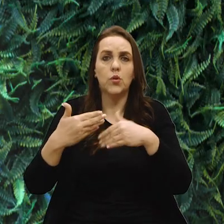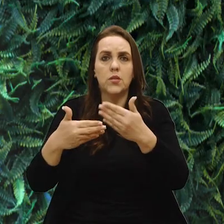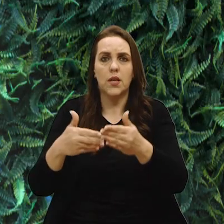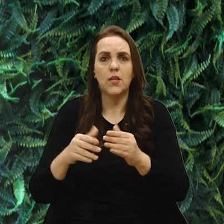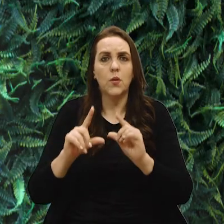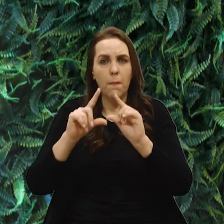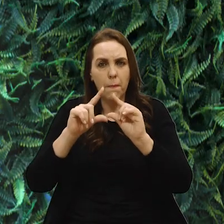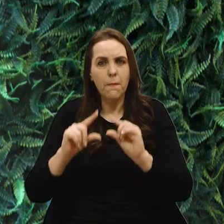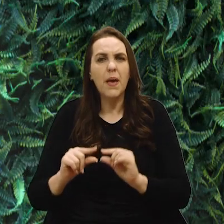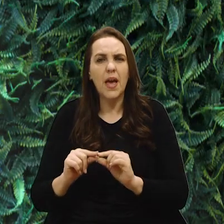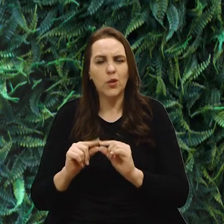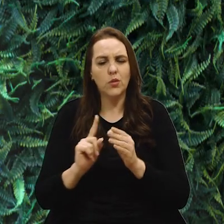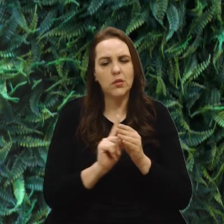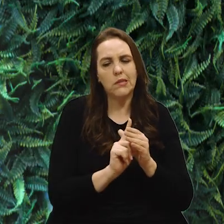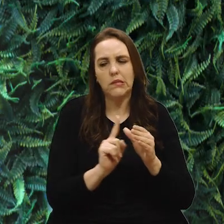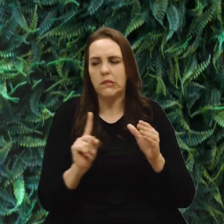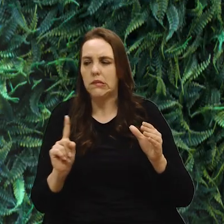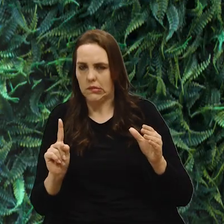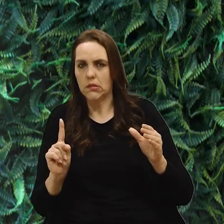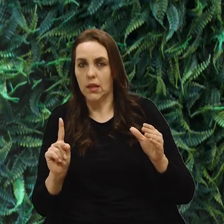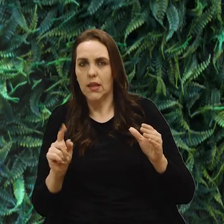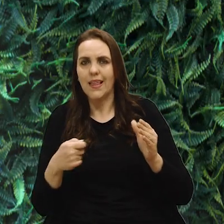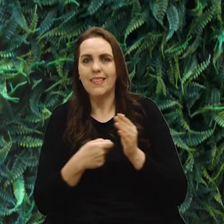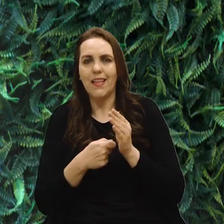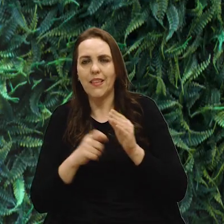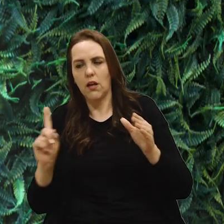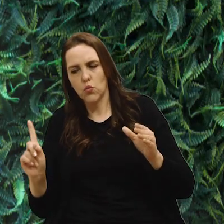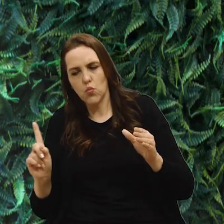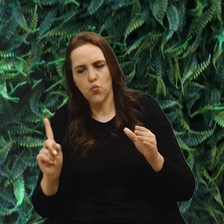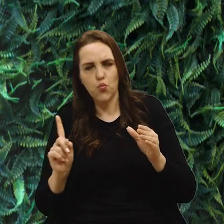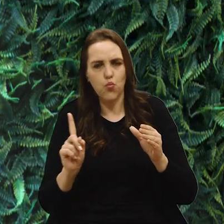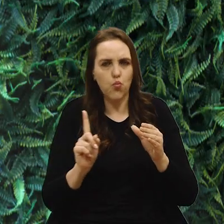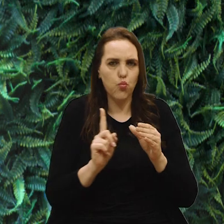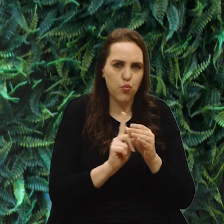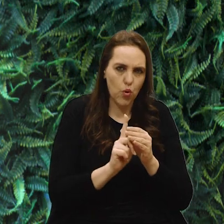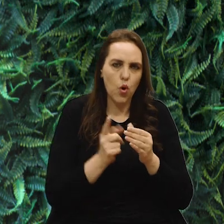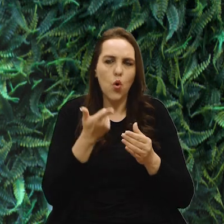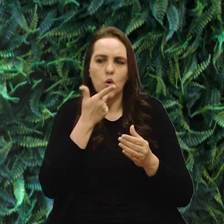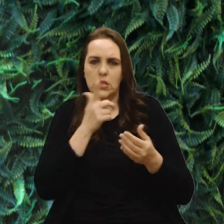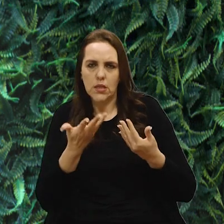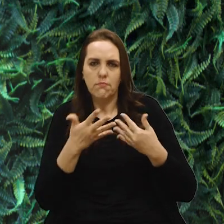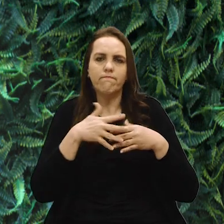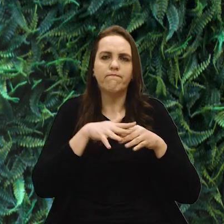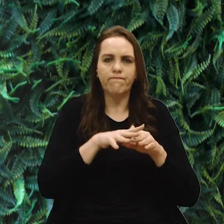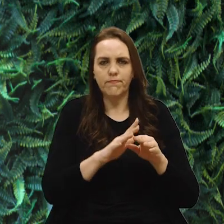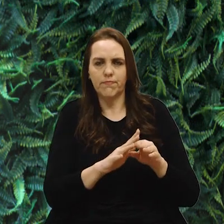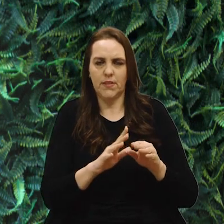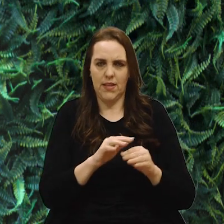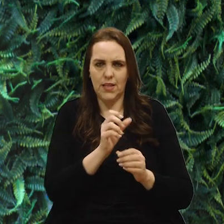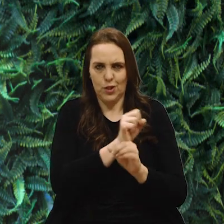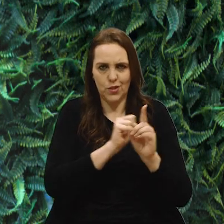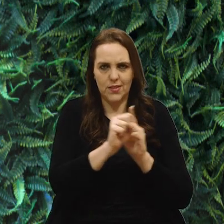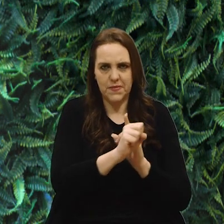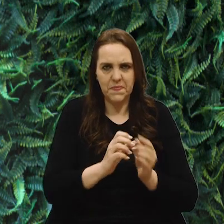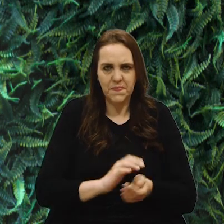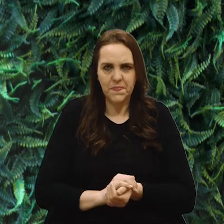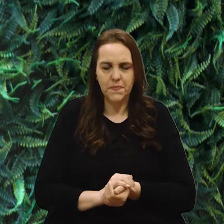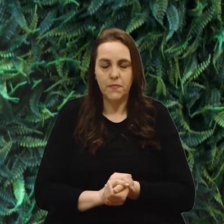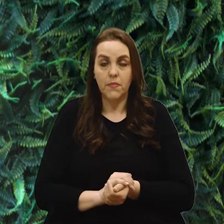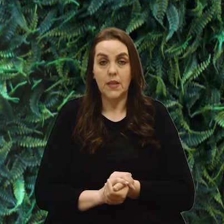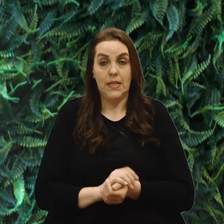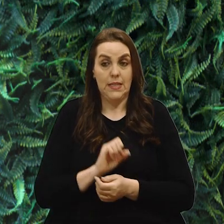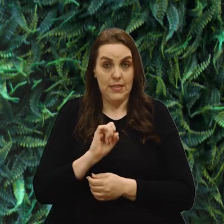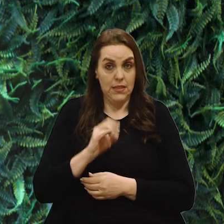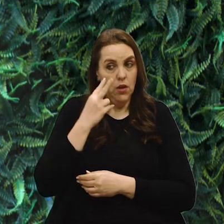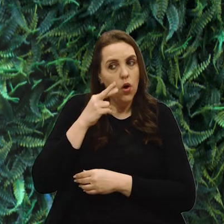de menor exclusão, digamos assim, né? De que ele se volte a conseguir se integrar, assim. Claro que quando a gente olha